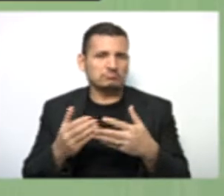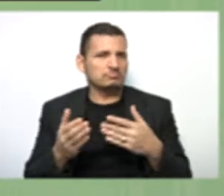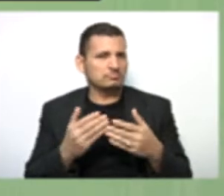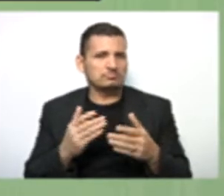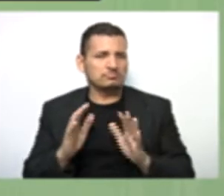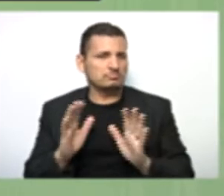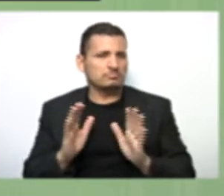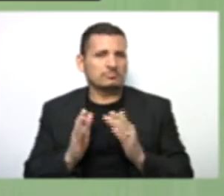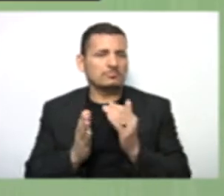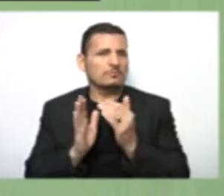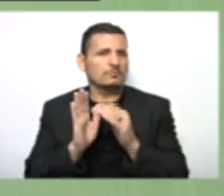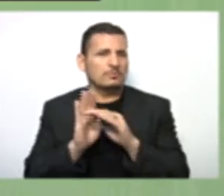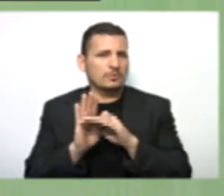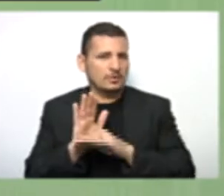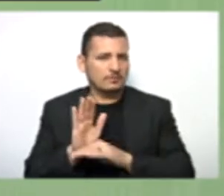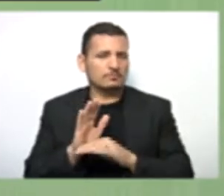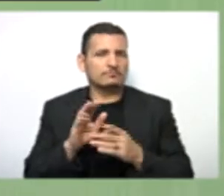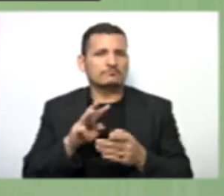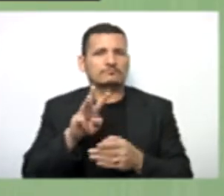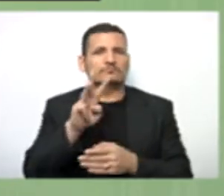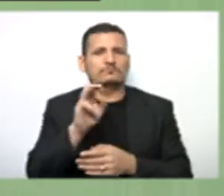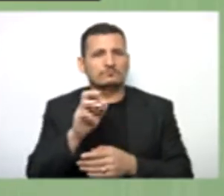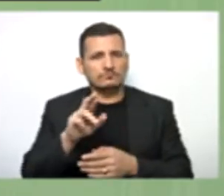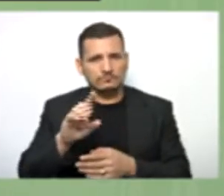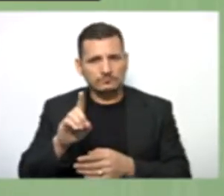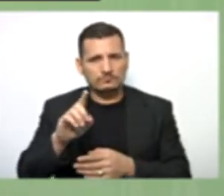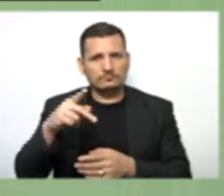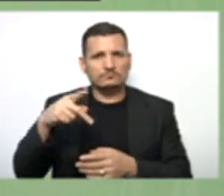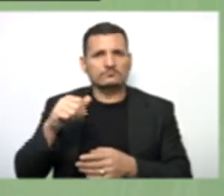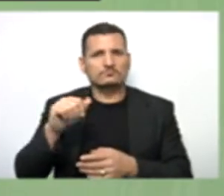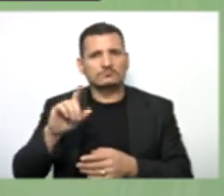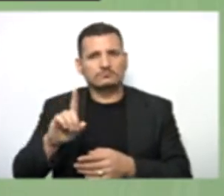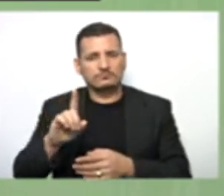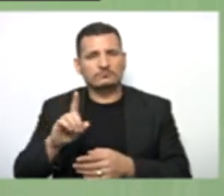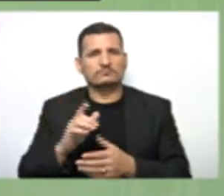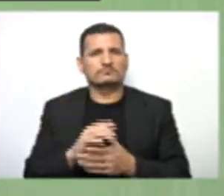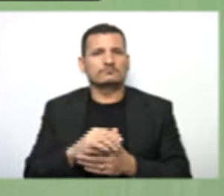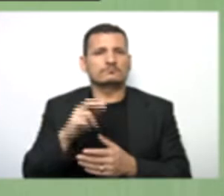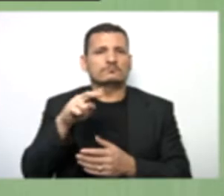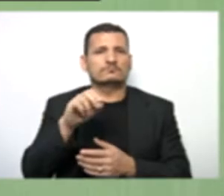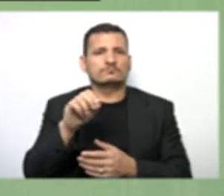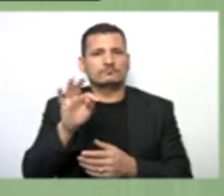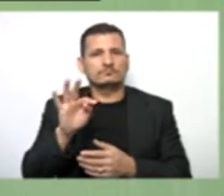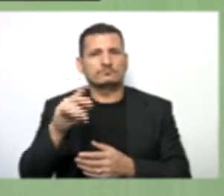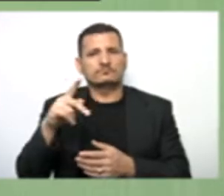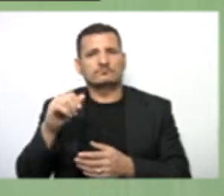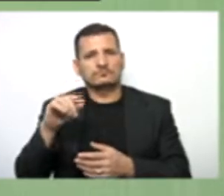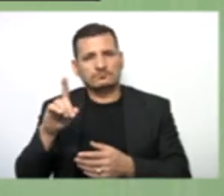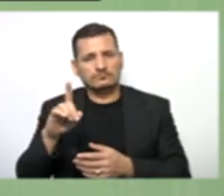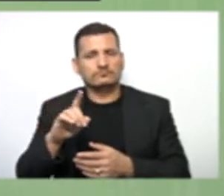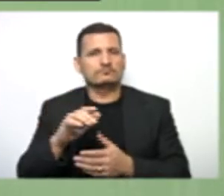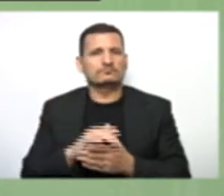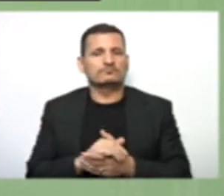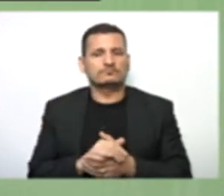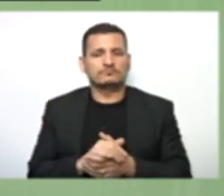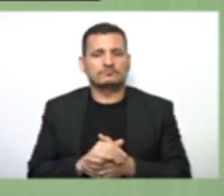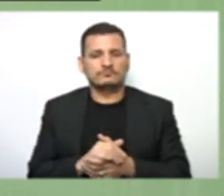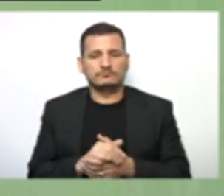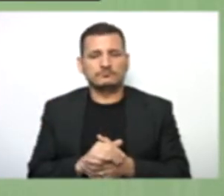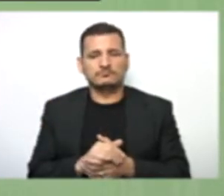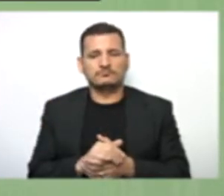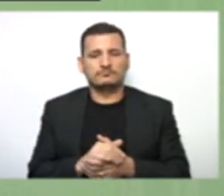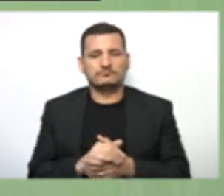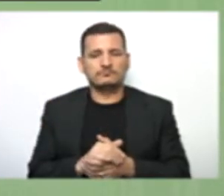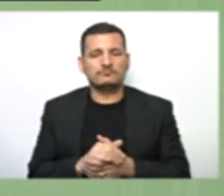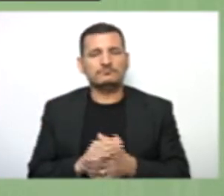É claro que vai ter... Desde um WordPad também. Do Notepad, do bloco de notas e por aí vai. Só que vai